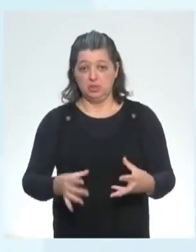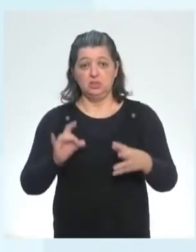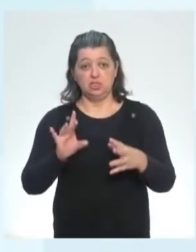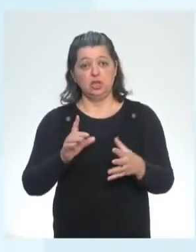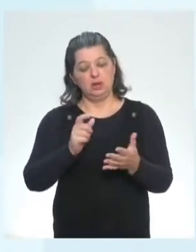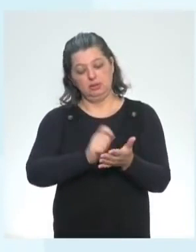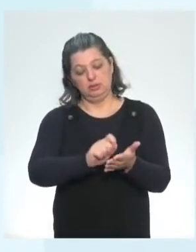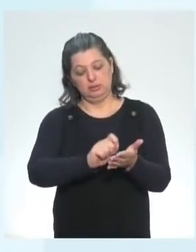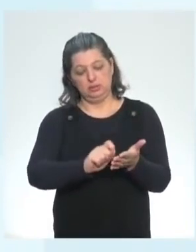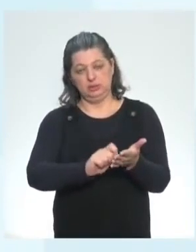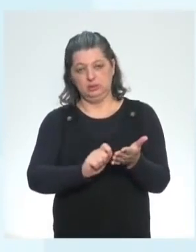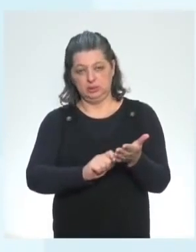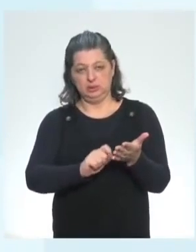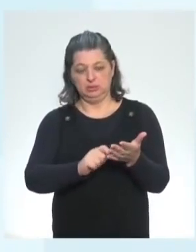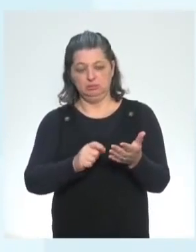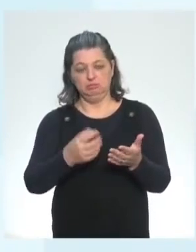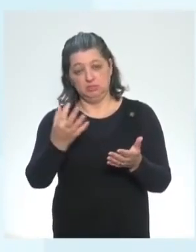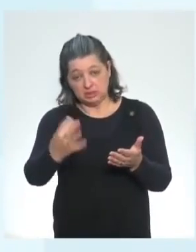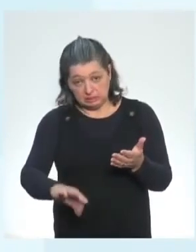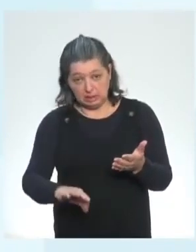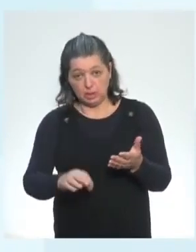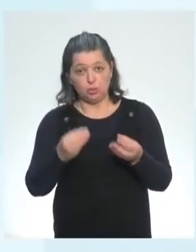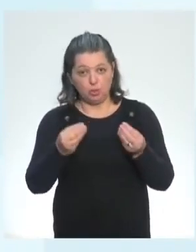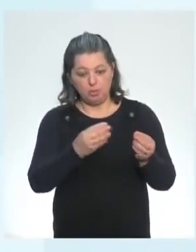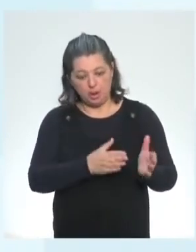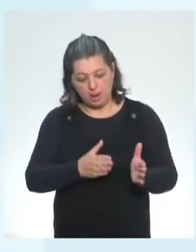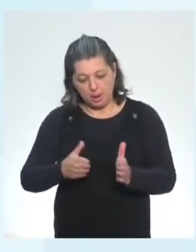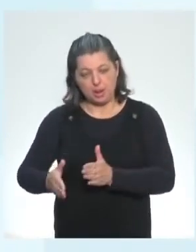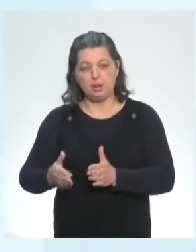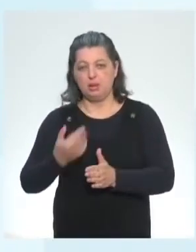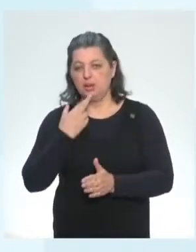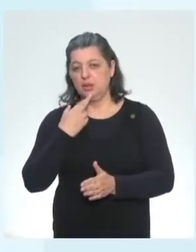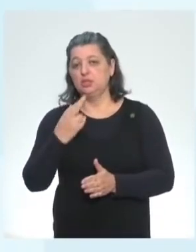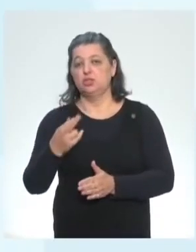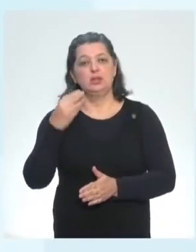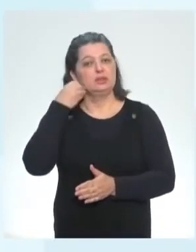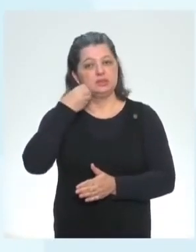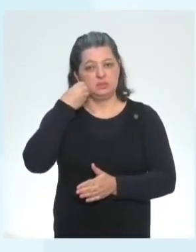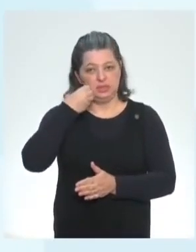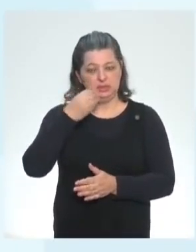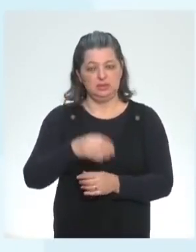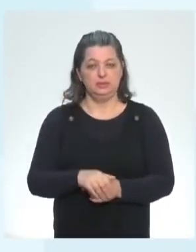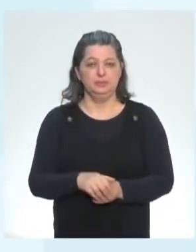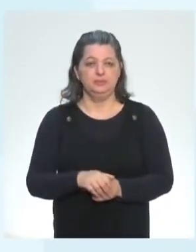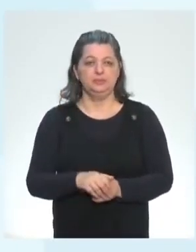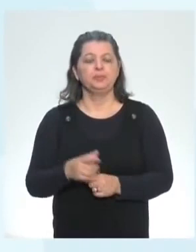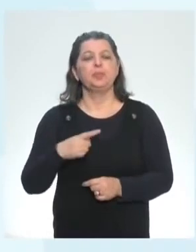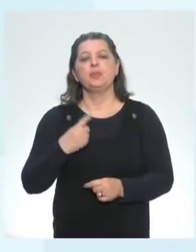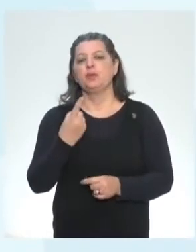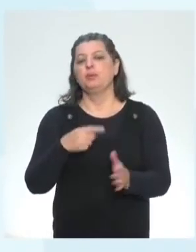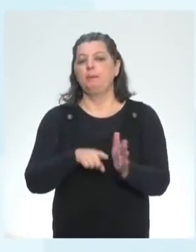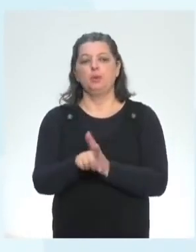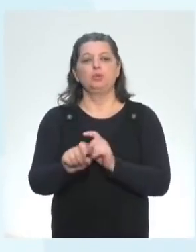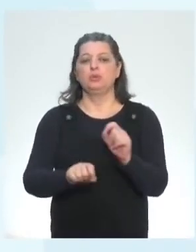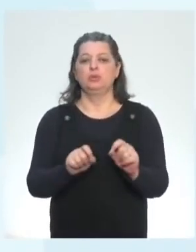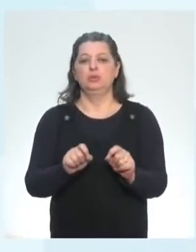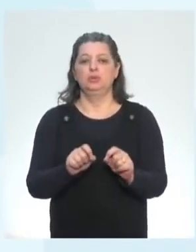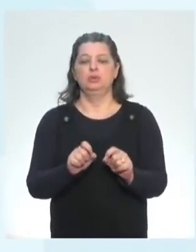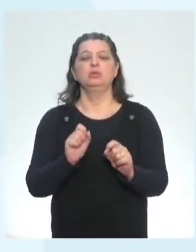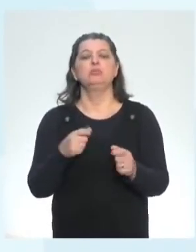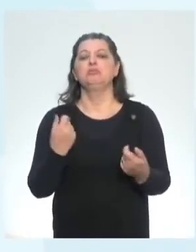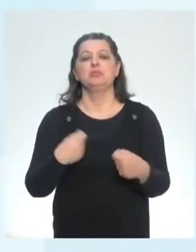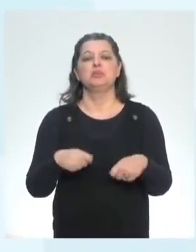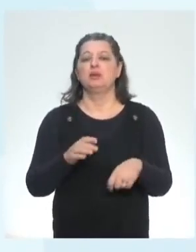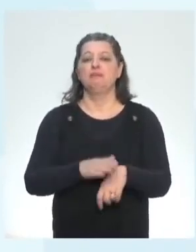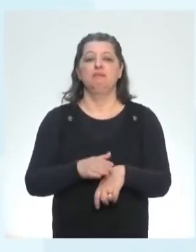descrito certinho aí para vocês o que foi o resultado do experimento. E aí tem uma pergunta, o que poderia ser feito